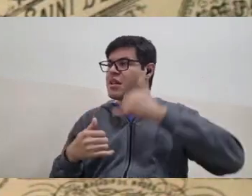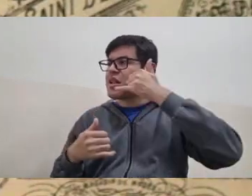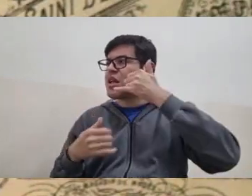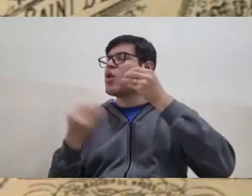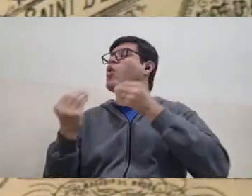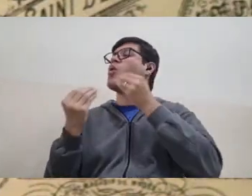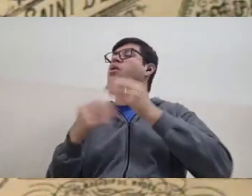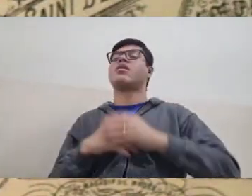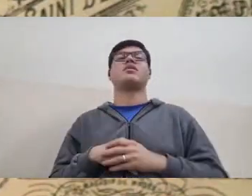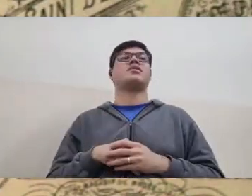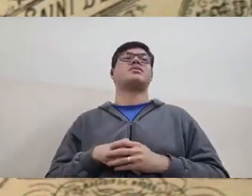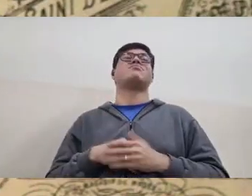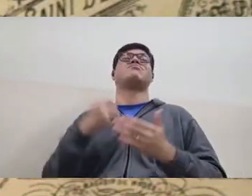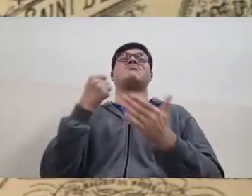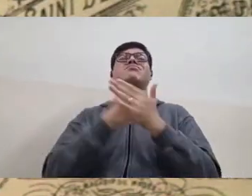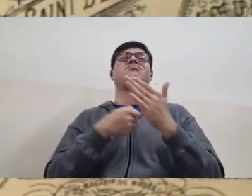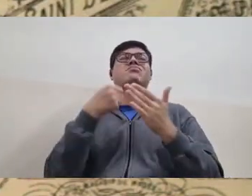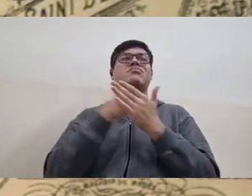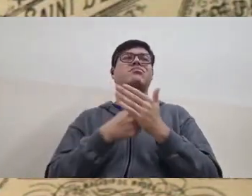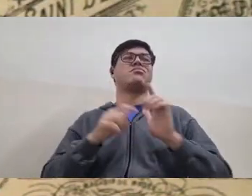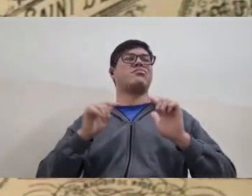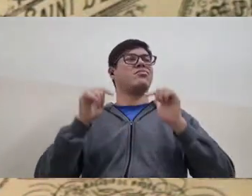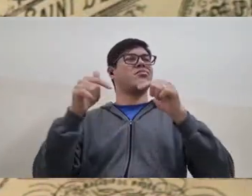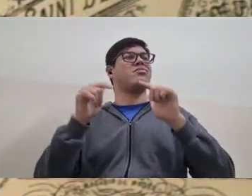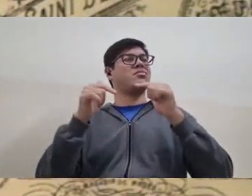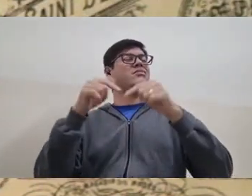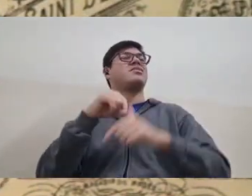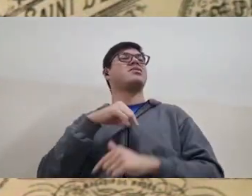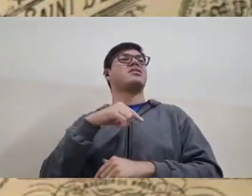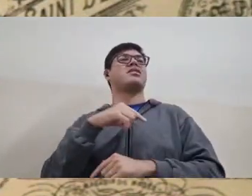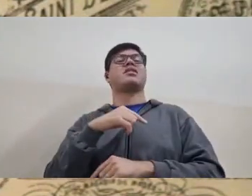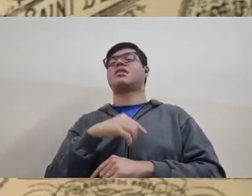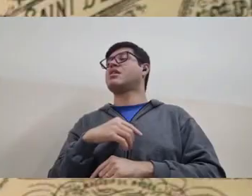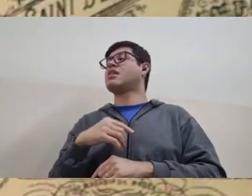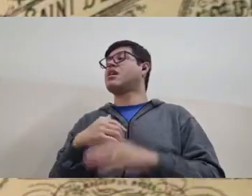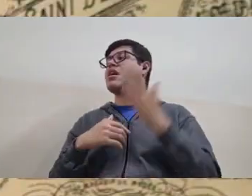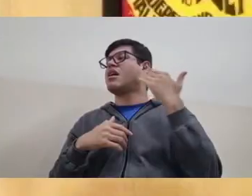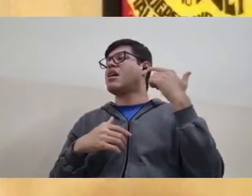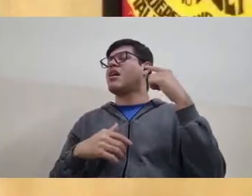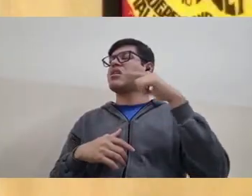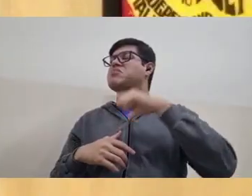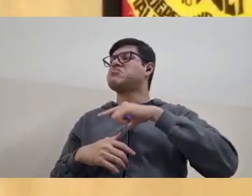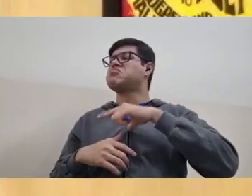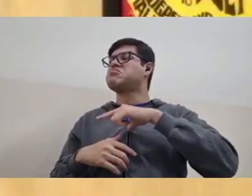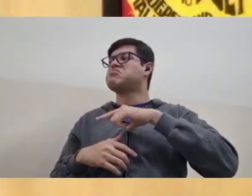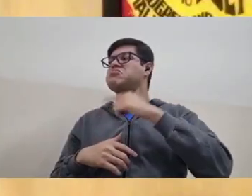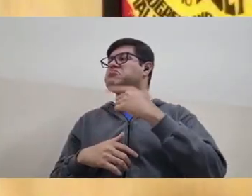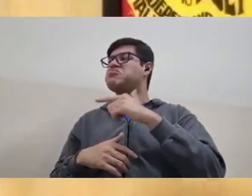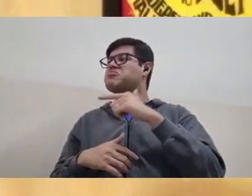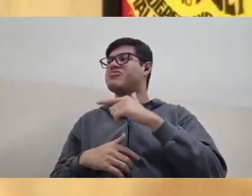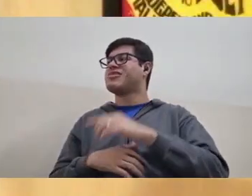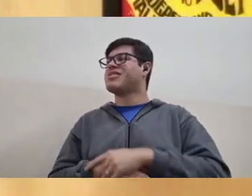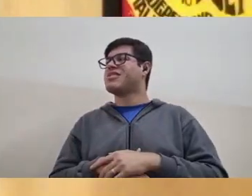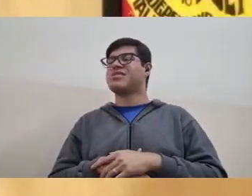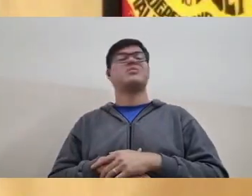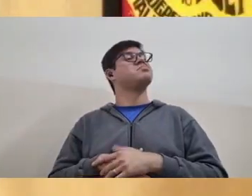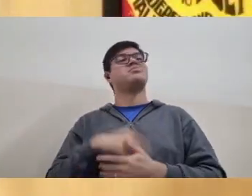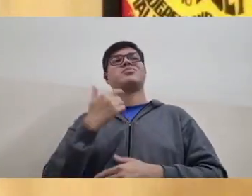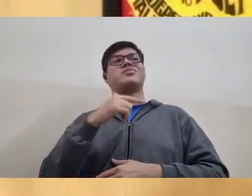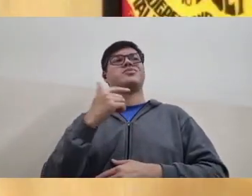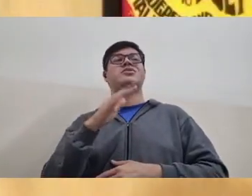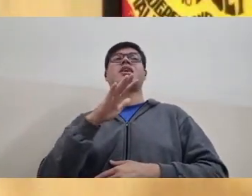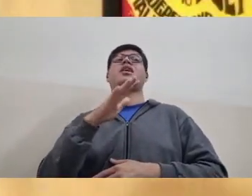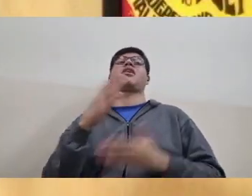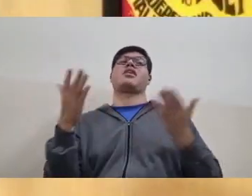Não, é uma luta, sim. A gente consegue... Porque antes não tinha, agora tem. Agora tem. Então, como é que explica